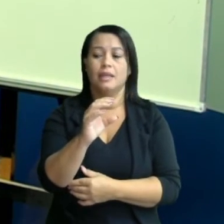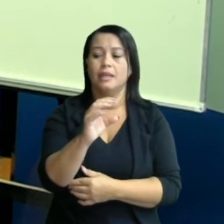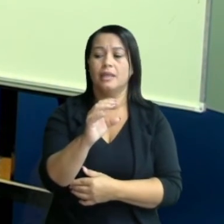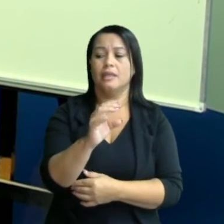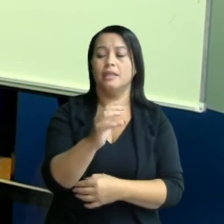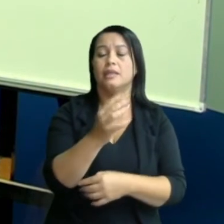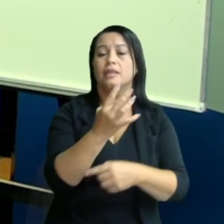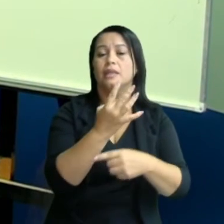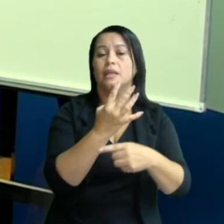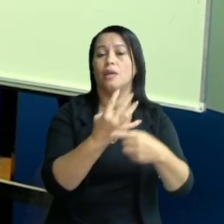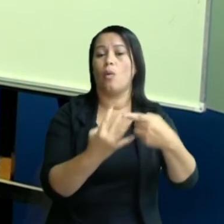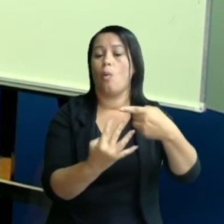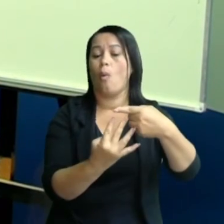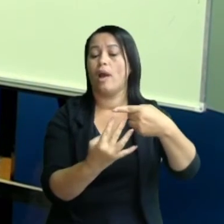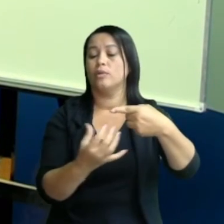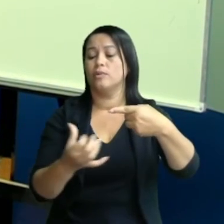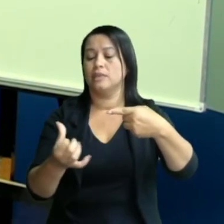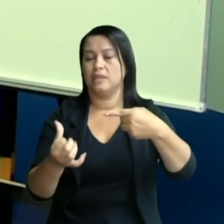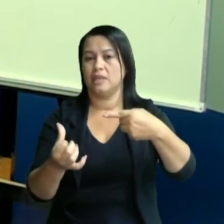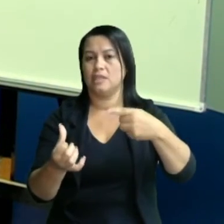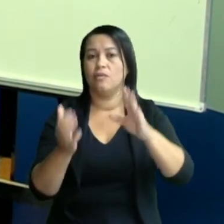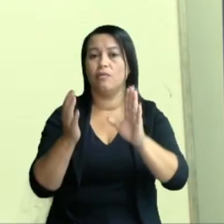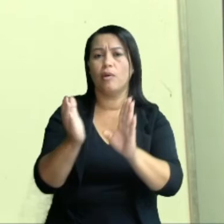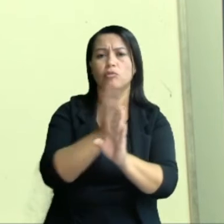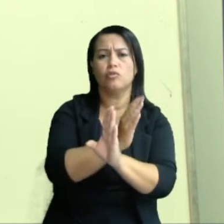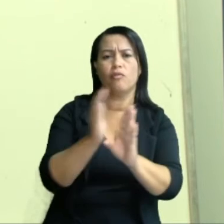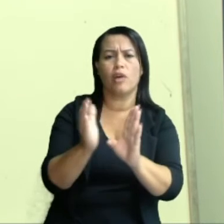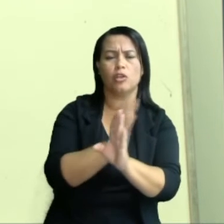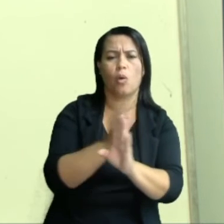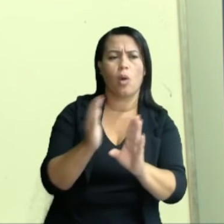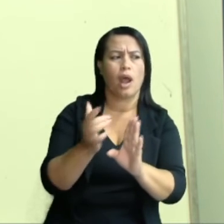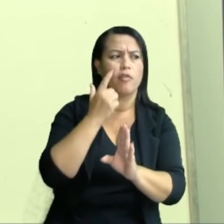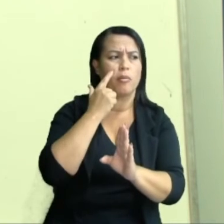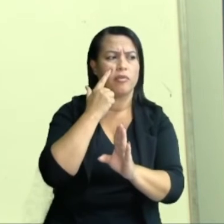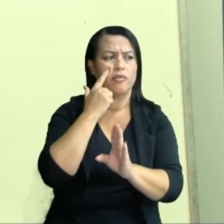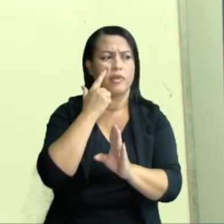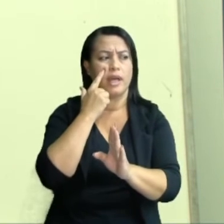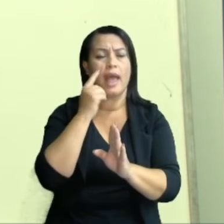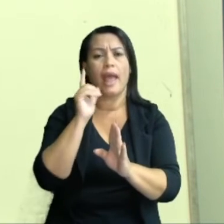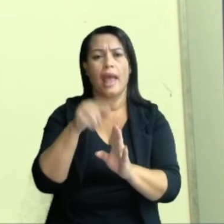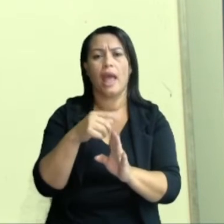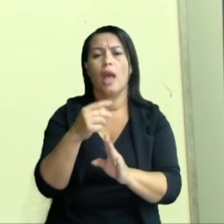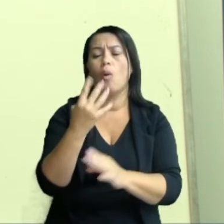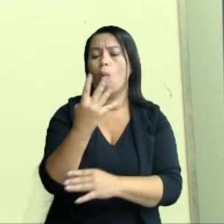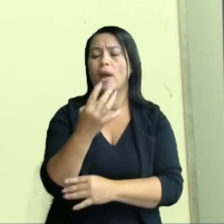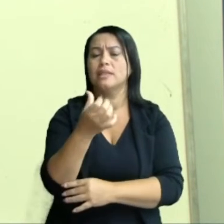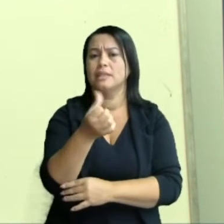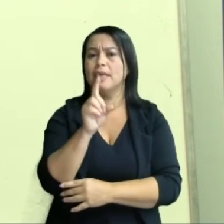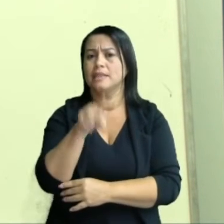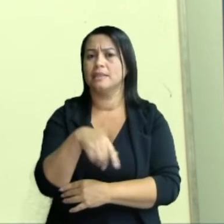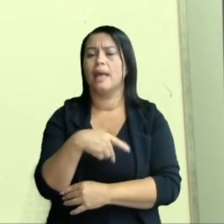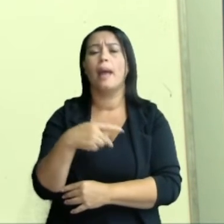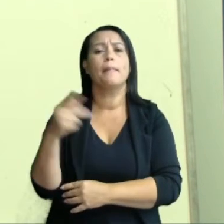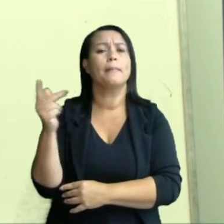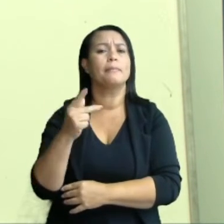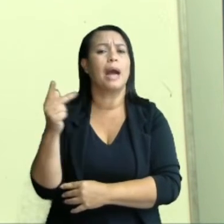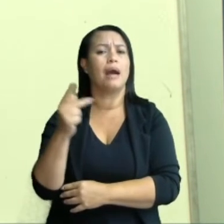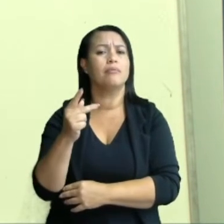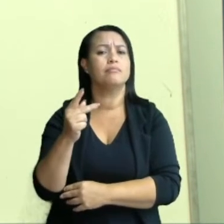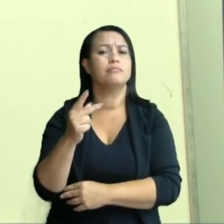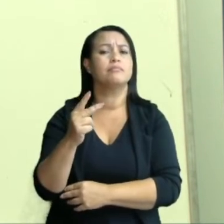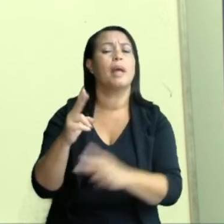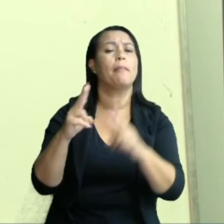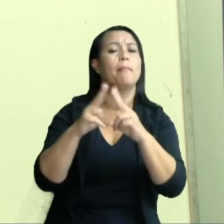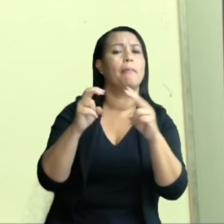4 e 6. Vamos fatorar. 4 e 6 é número par, vou dividir por 2. 4 dividido por 2,